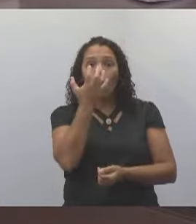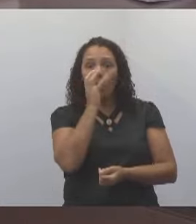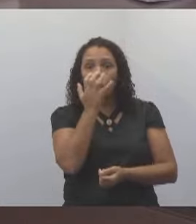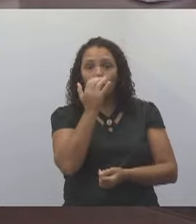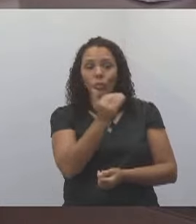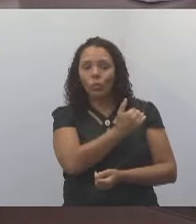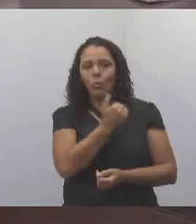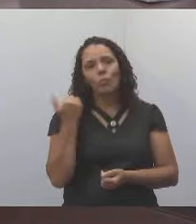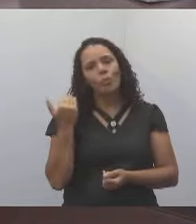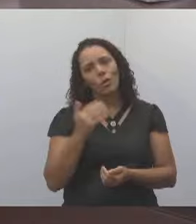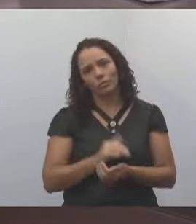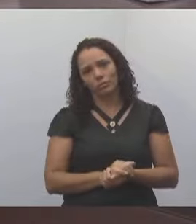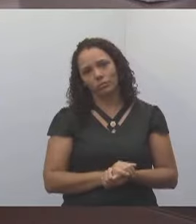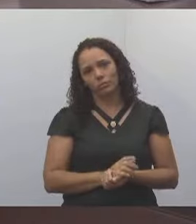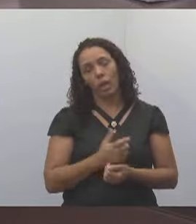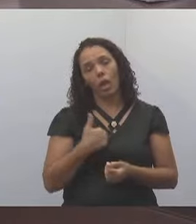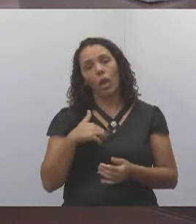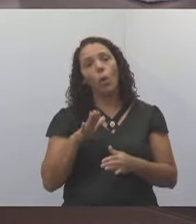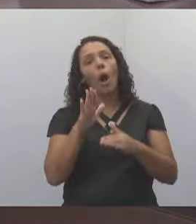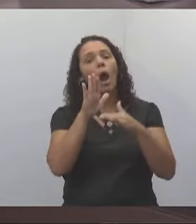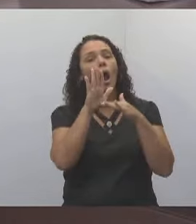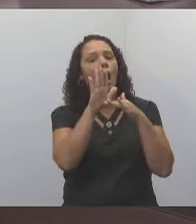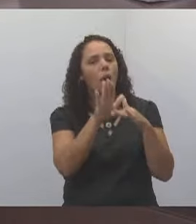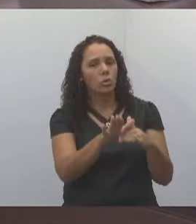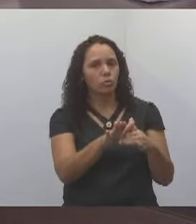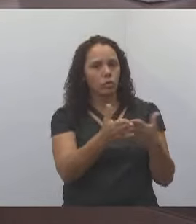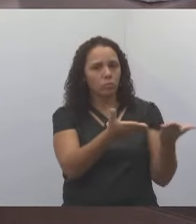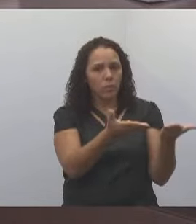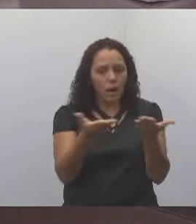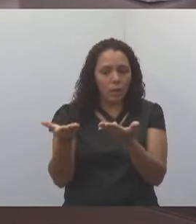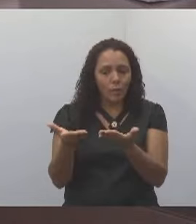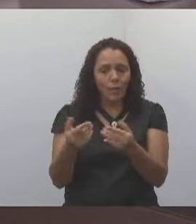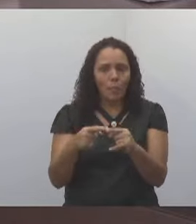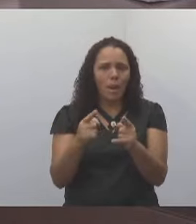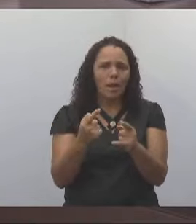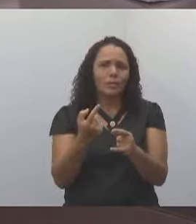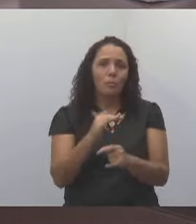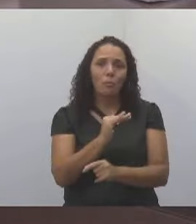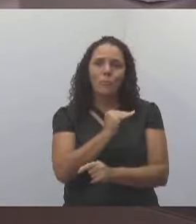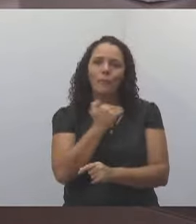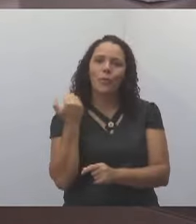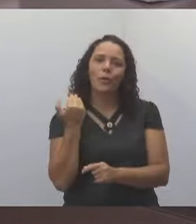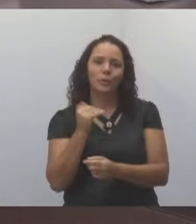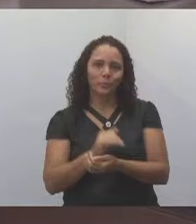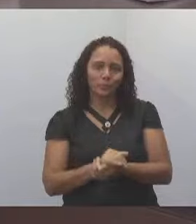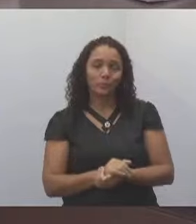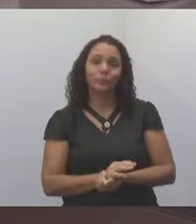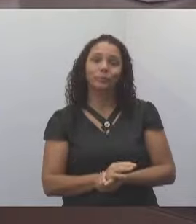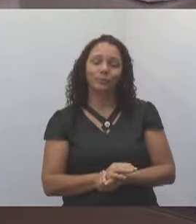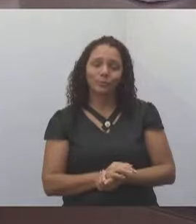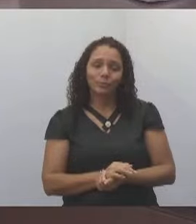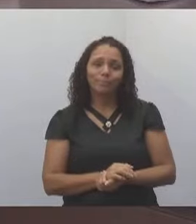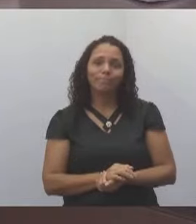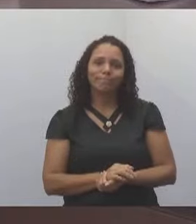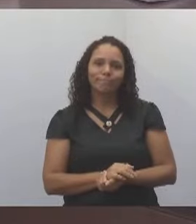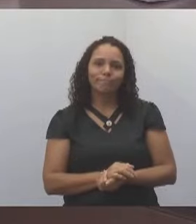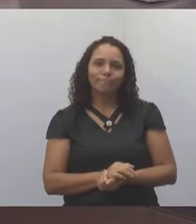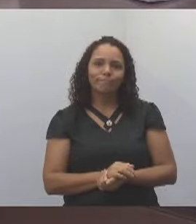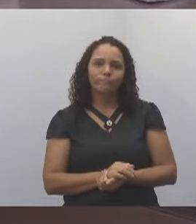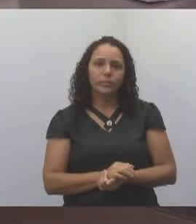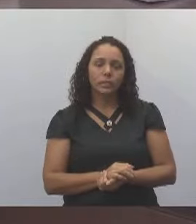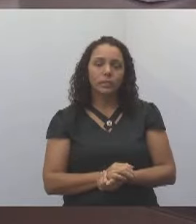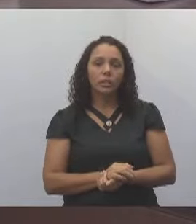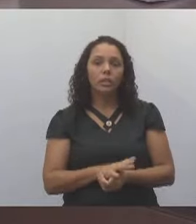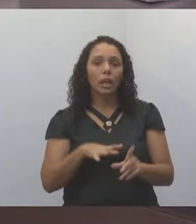cachorro, levou até a Four Pets ali, né? A gente colocou ele para dentro, e o cachorro morreu. Sorte, entre aspas, né? Pegou o